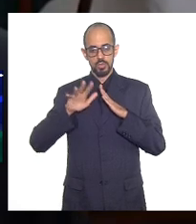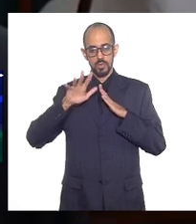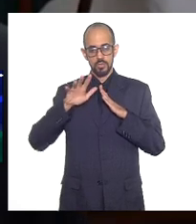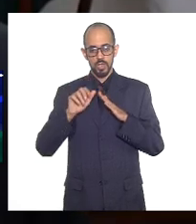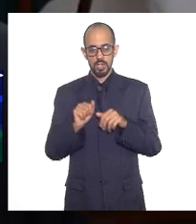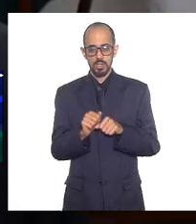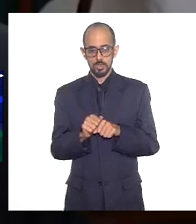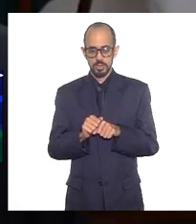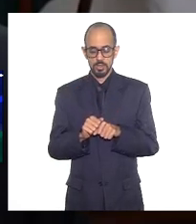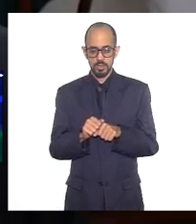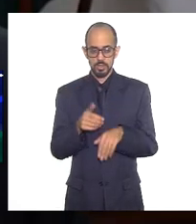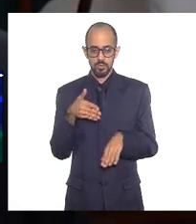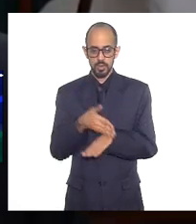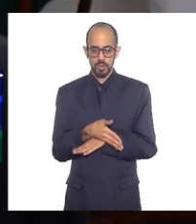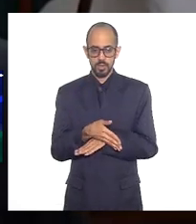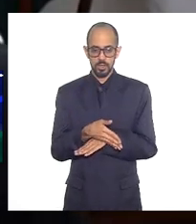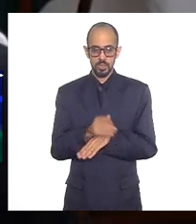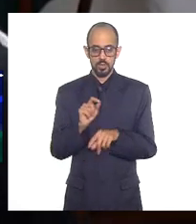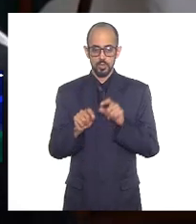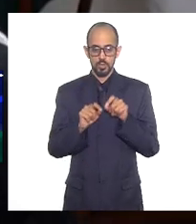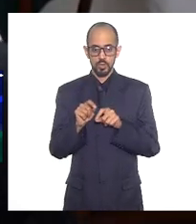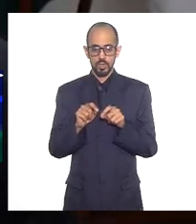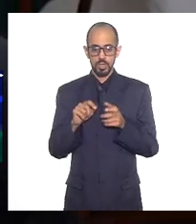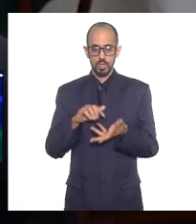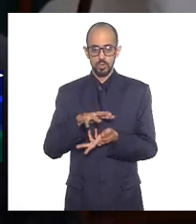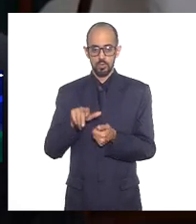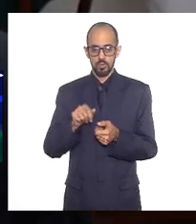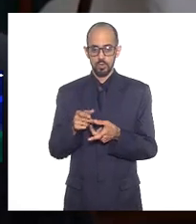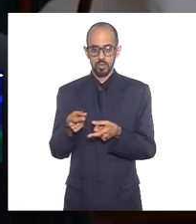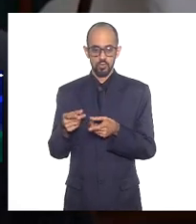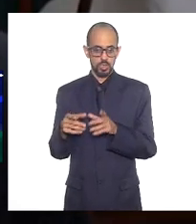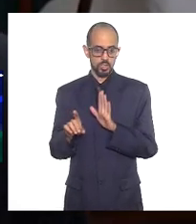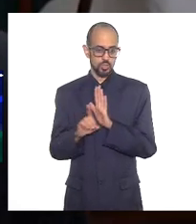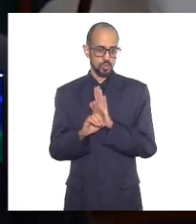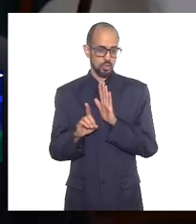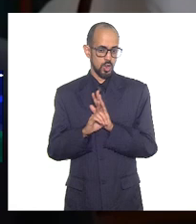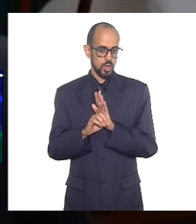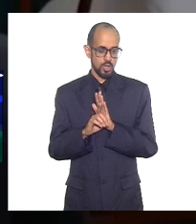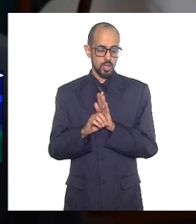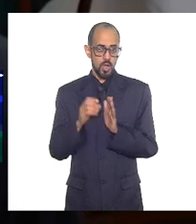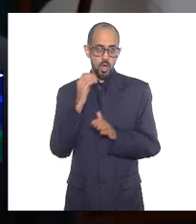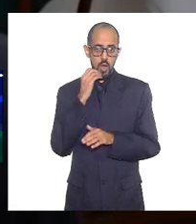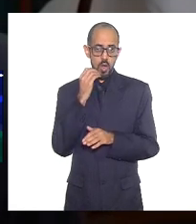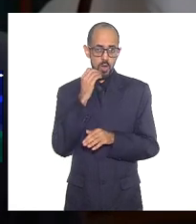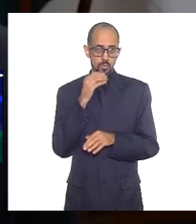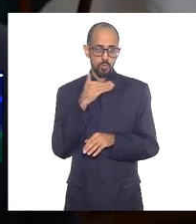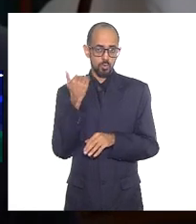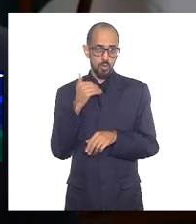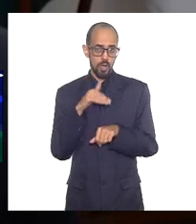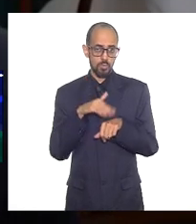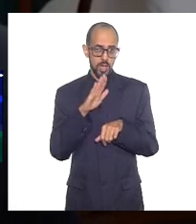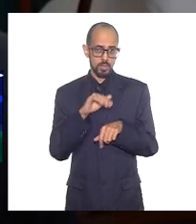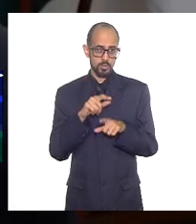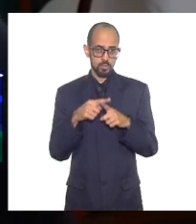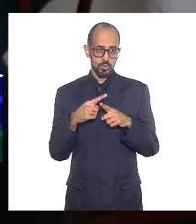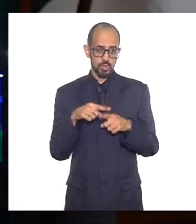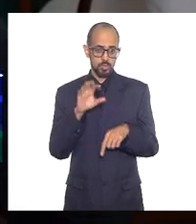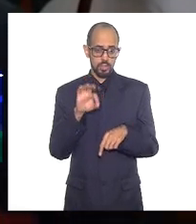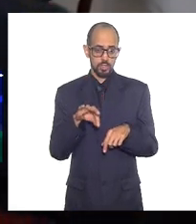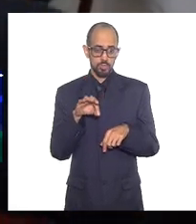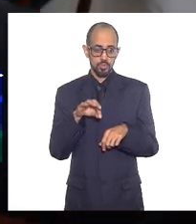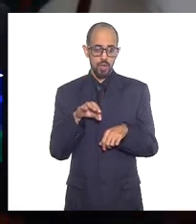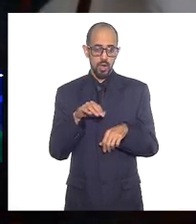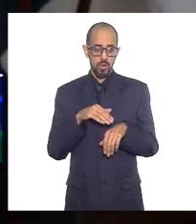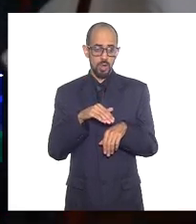estão entrando no mundo do tráfico, e óbvio que mais negros morrem, porque o percentual deles é muito maior